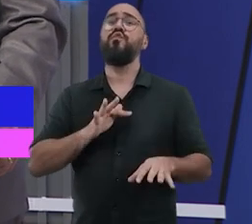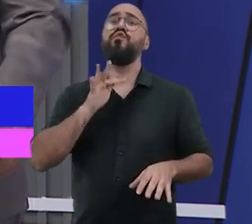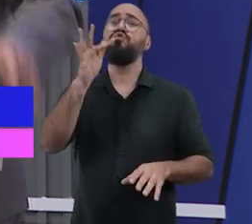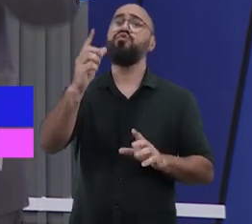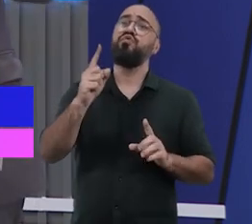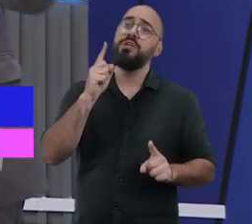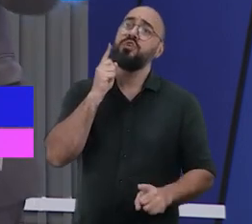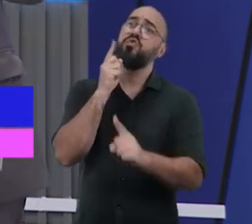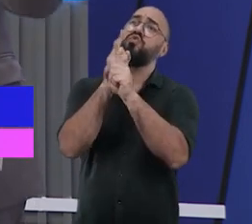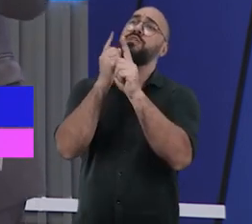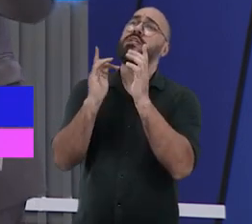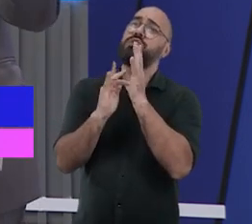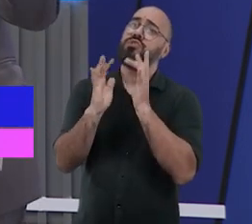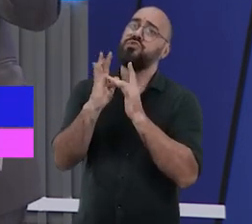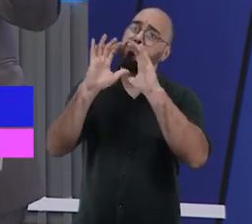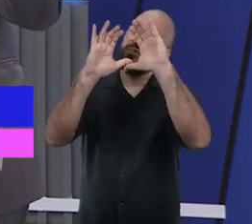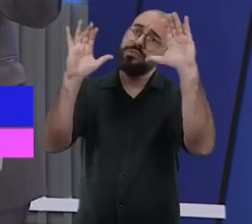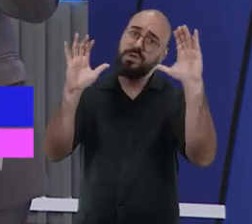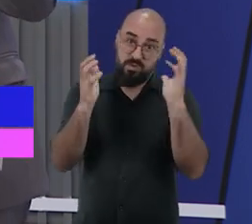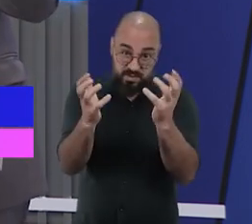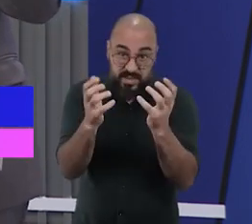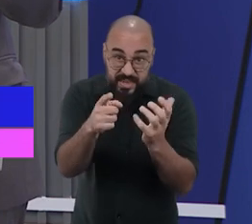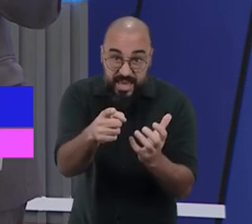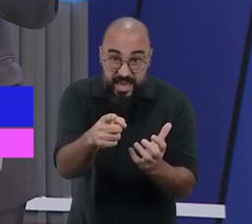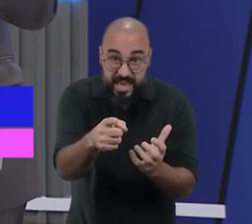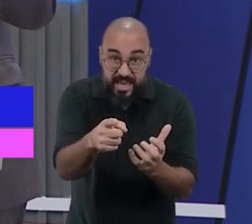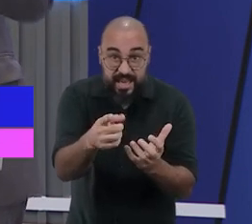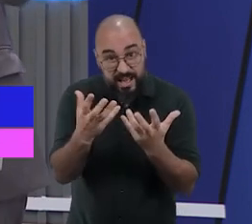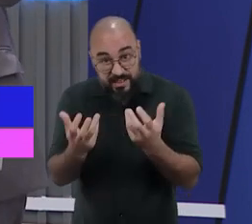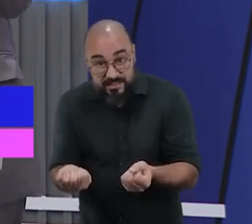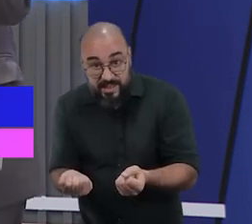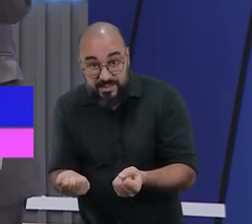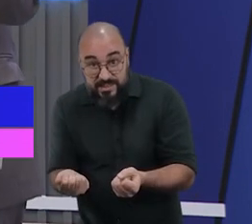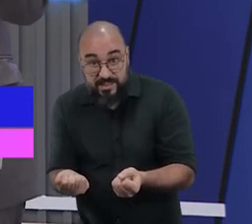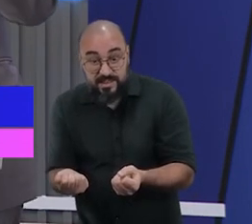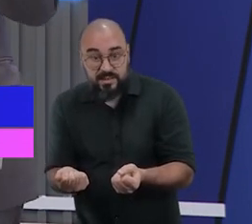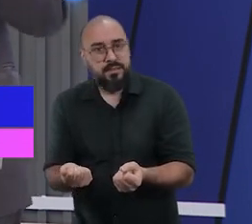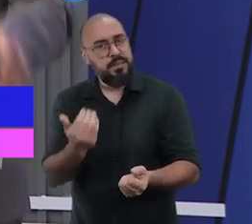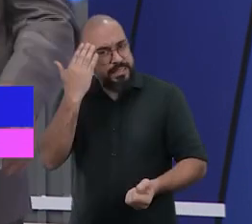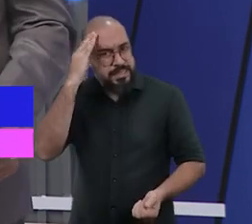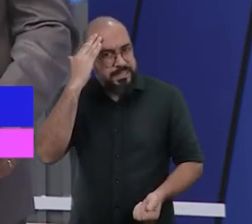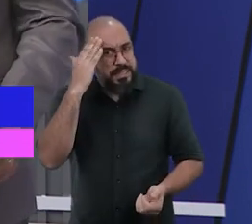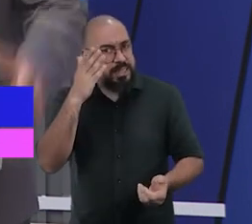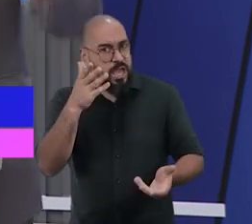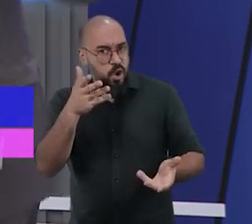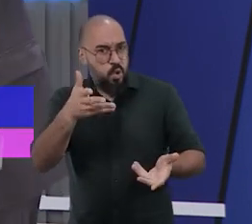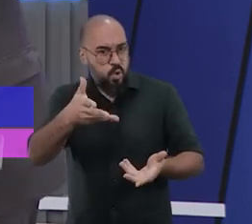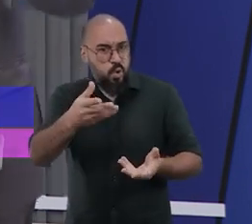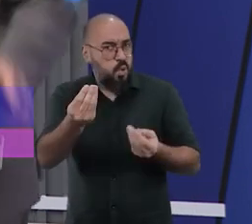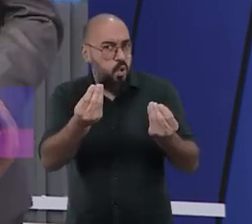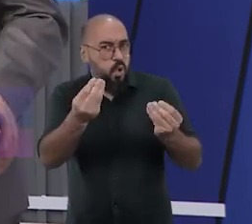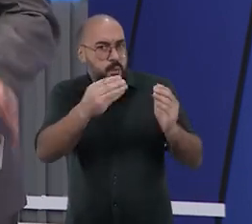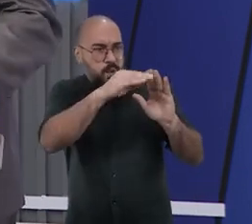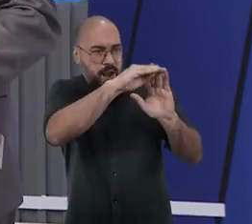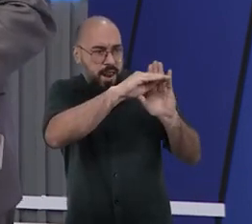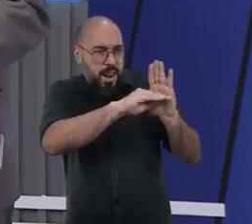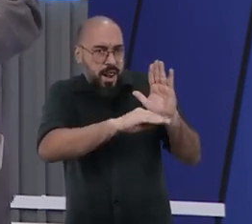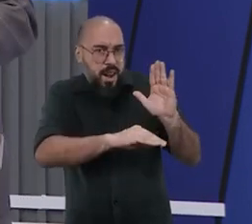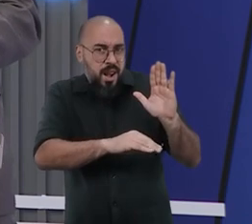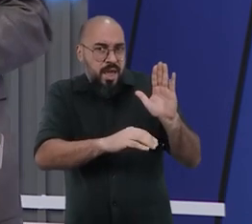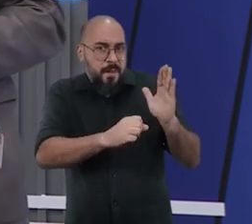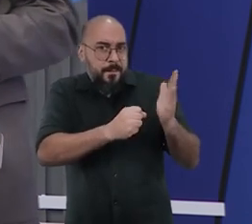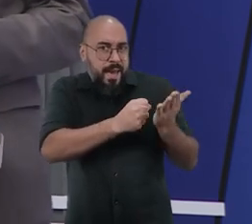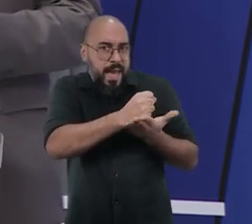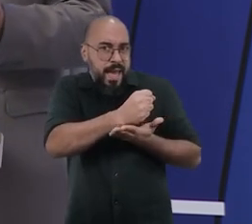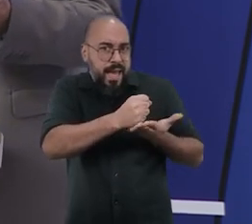Jesus? Você entendeu hoje a dinâmica do governo, do fundamento, da base, daquilo que Deus quer estabelecer na terra? Se